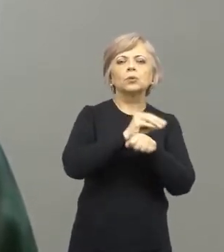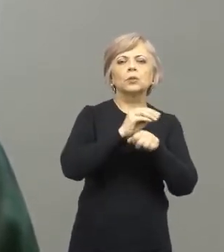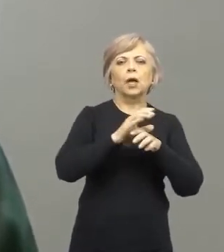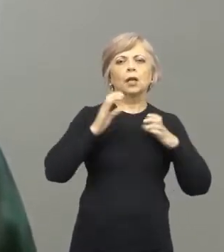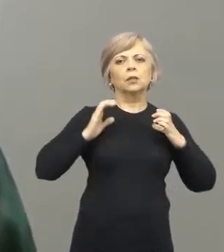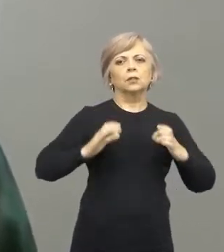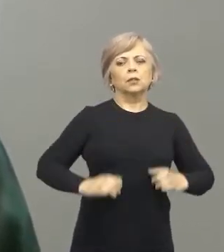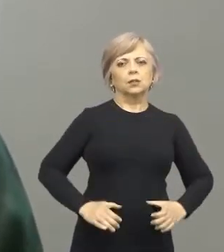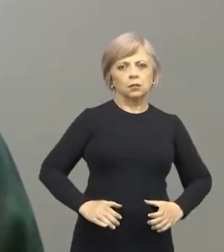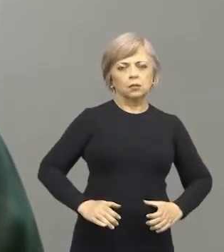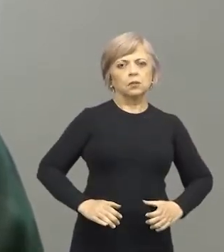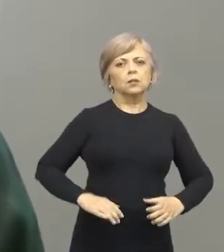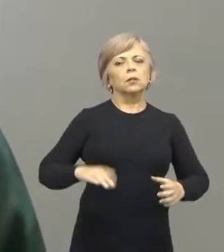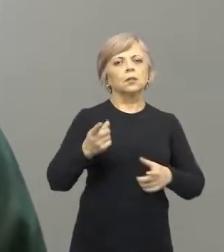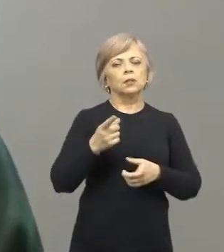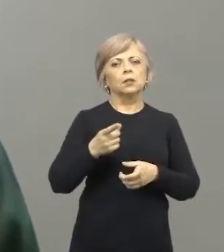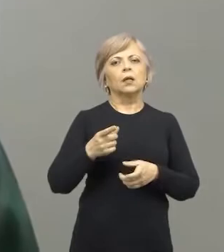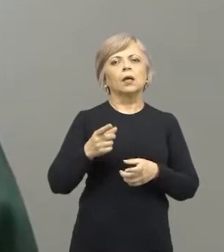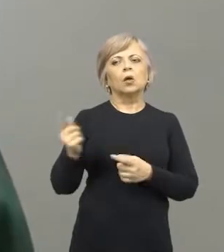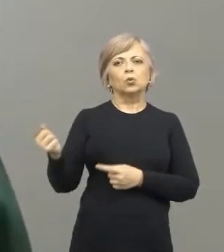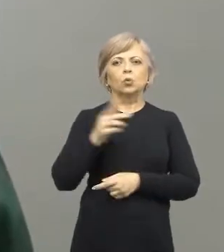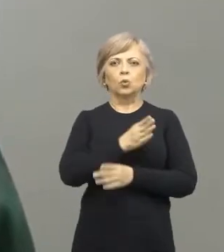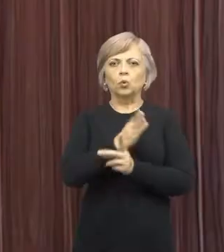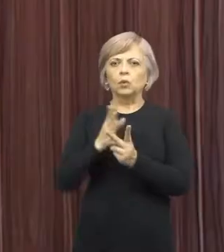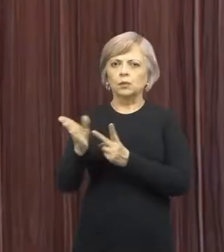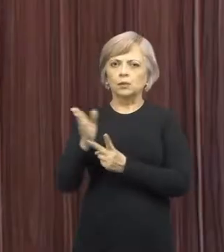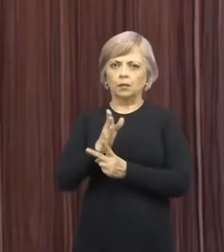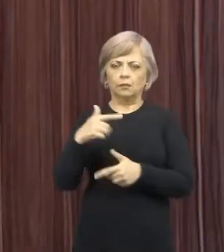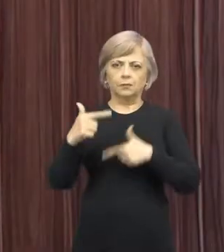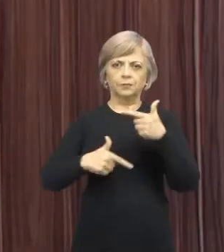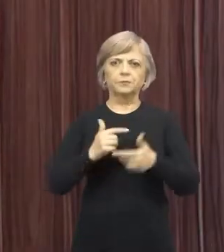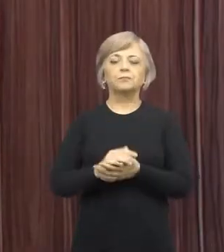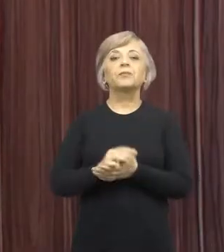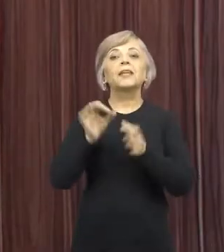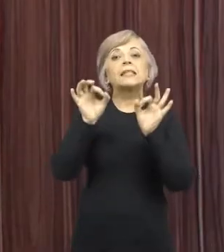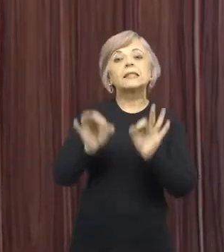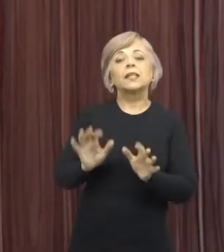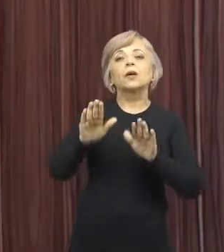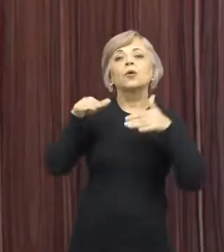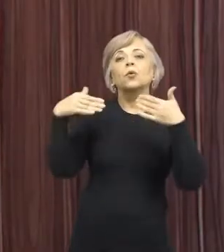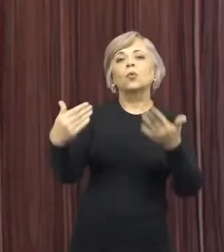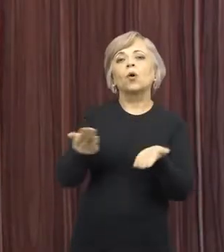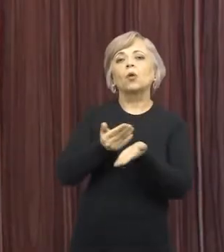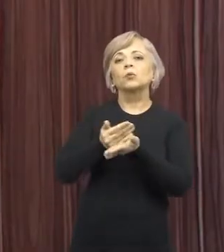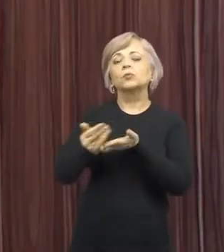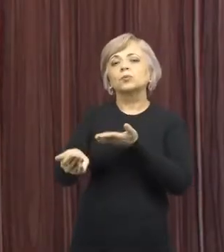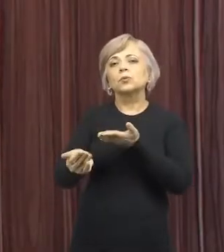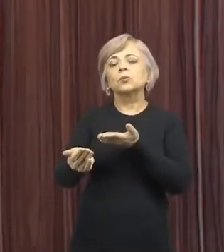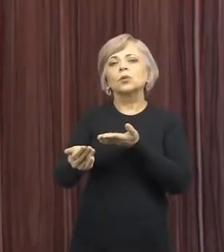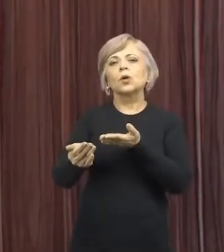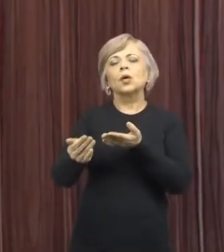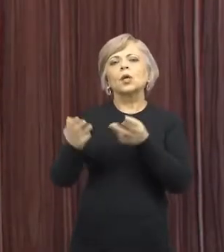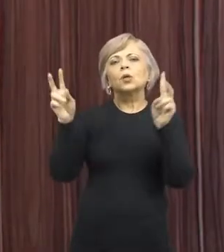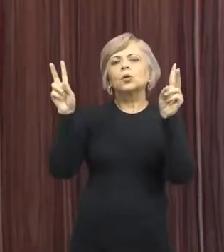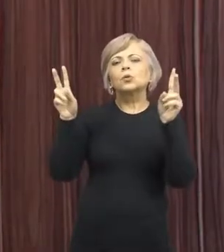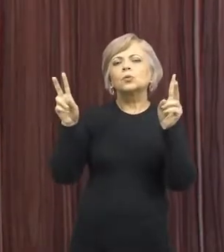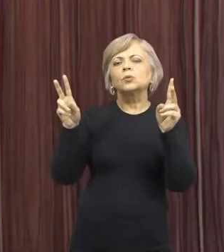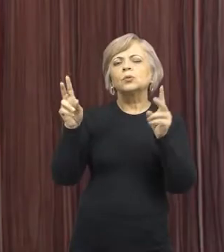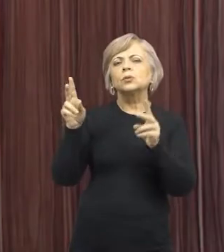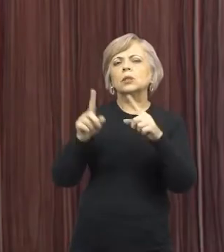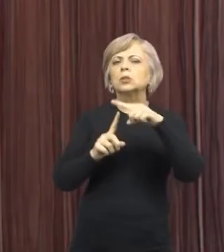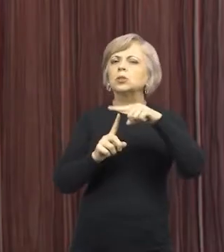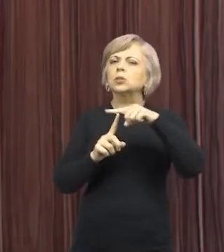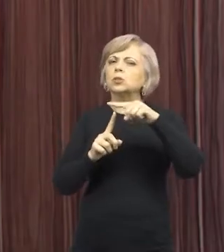grupo que trabalha nessas duas áreas de atuação. Certo, doutora. E quais são as iniciativas e os casos da atuação